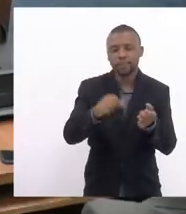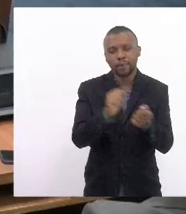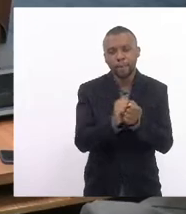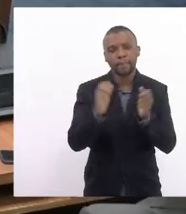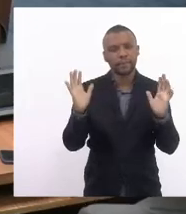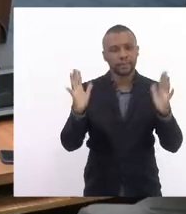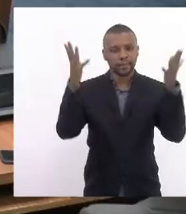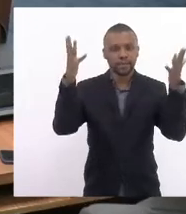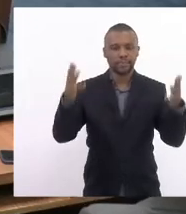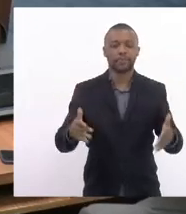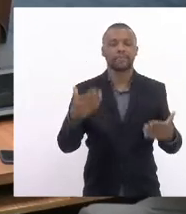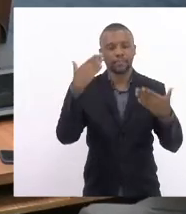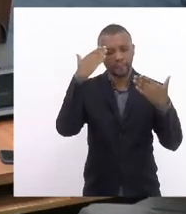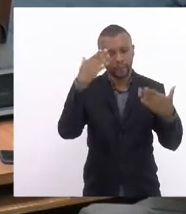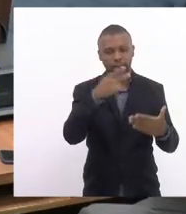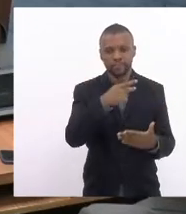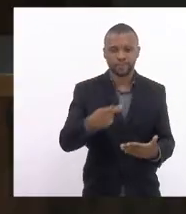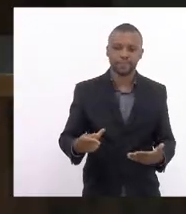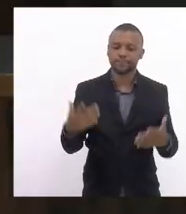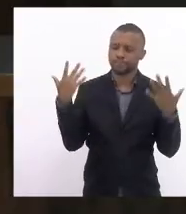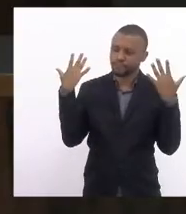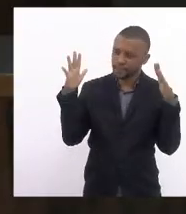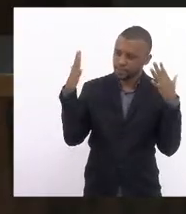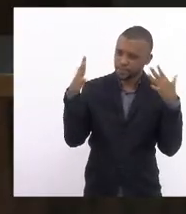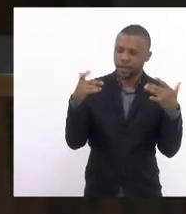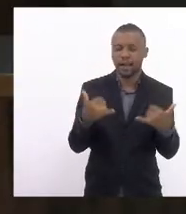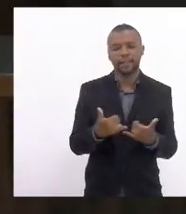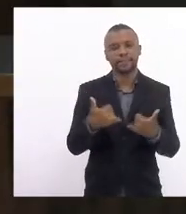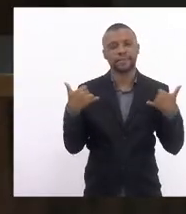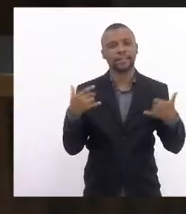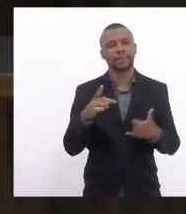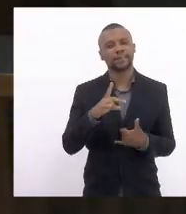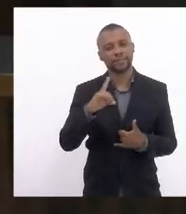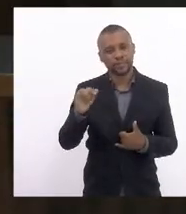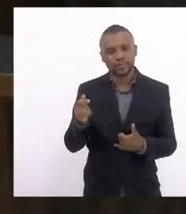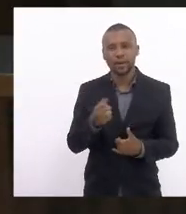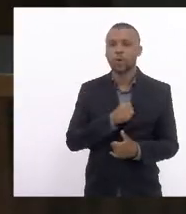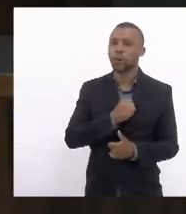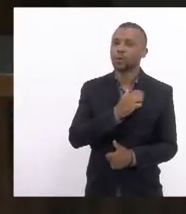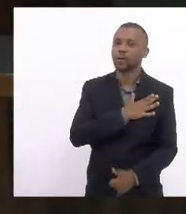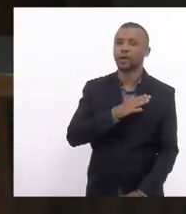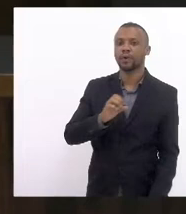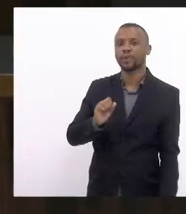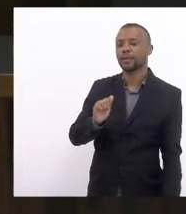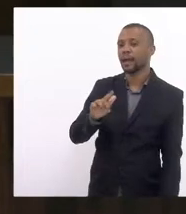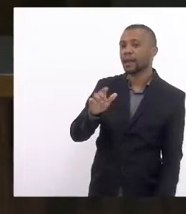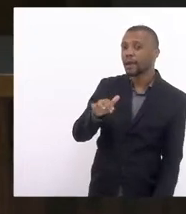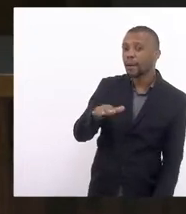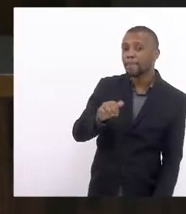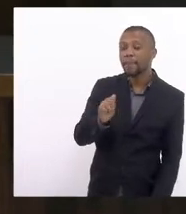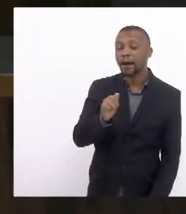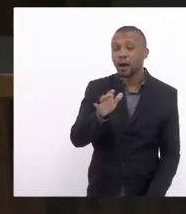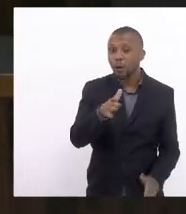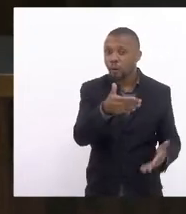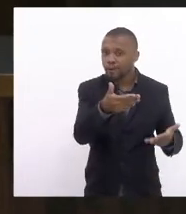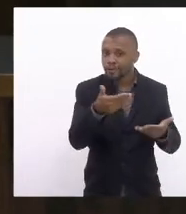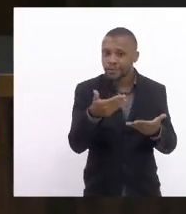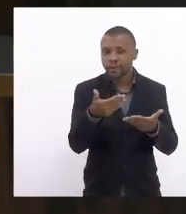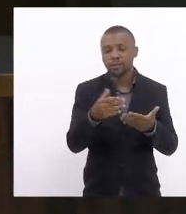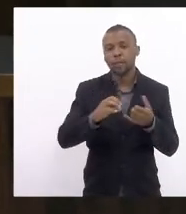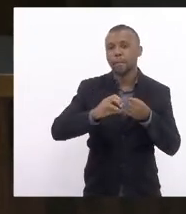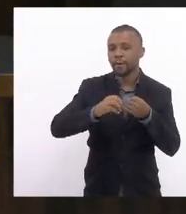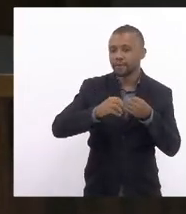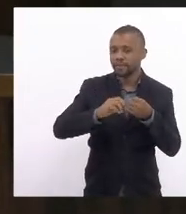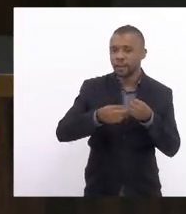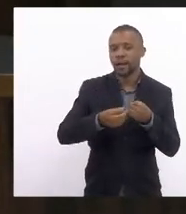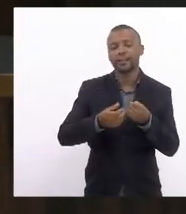Obrigado, presidente. Parabéns, Coronel Salema, aniversariante do dia, e convidando a todos aí para o sábado, uma feijoada na